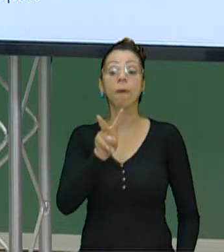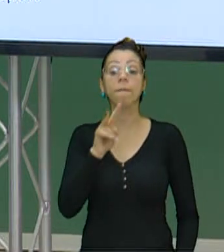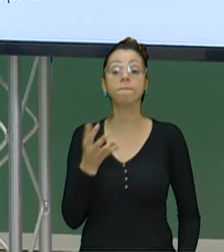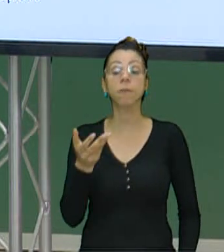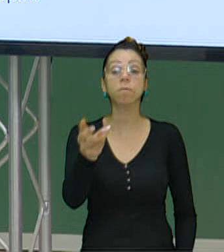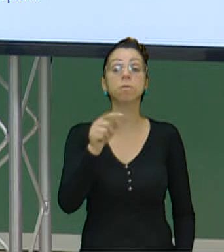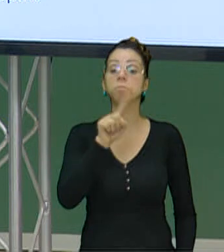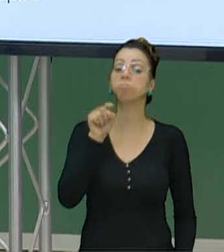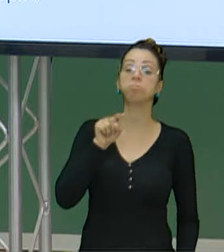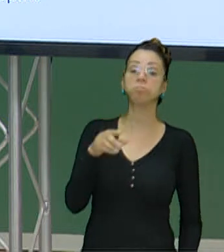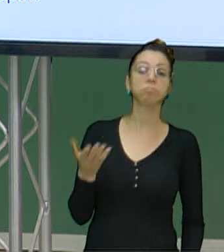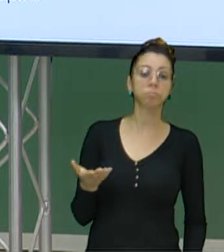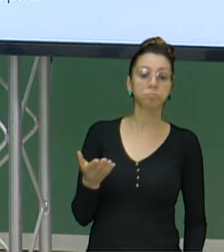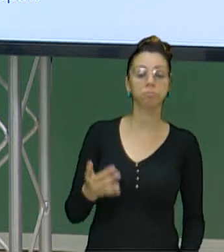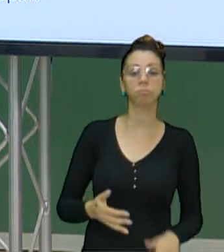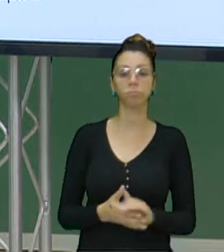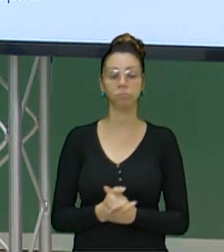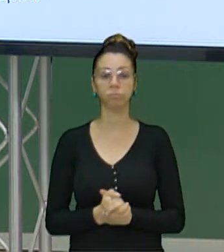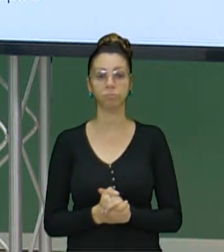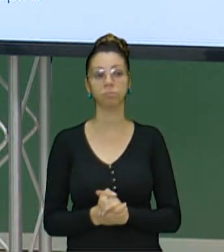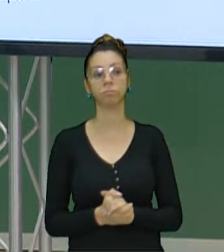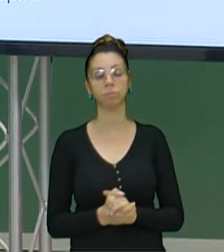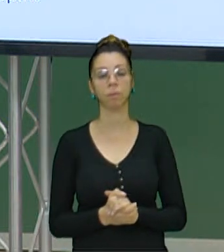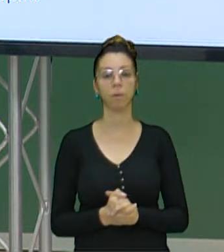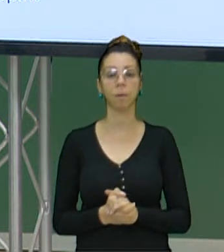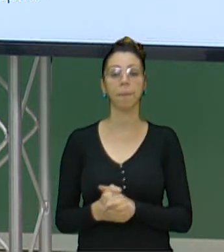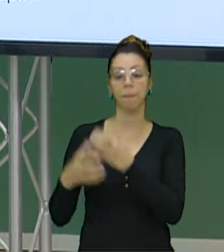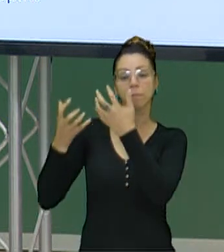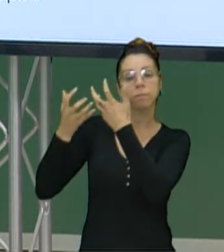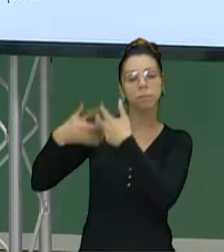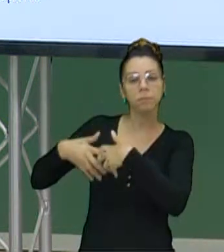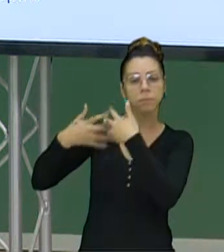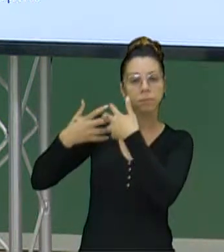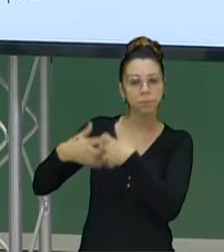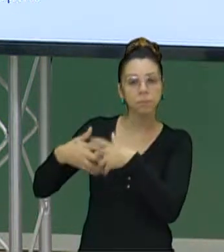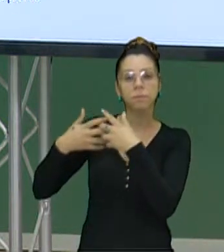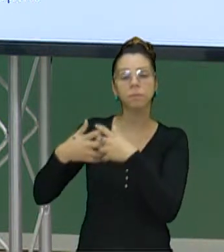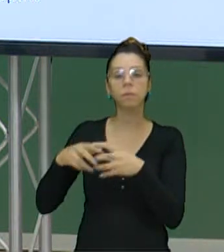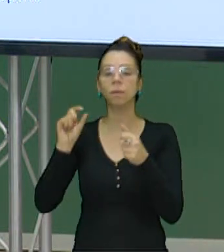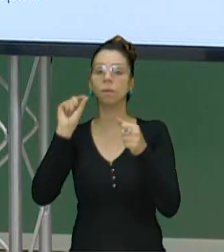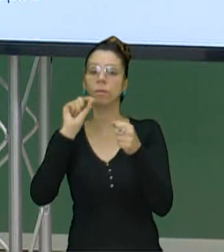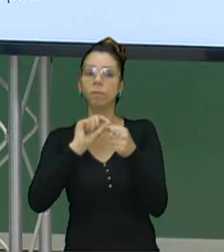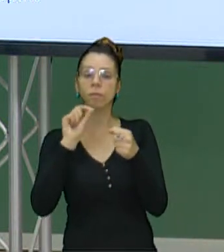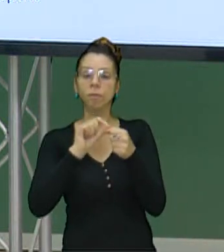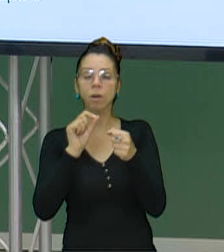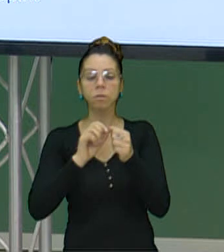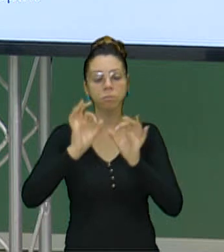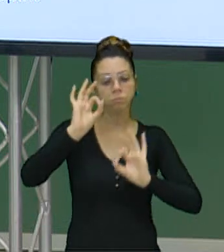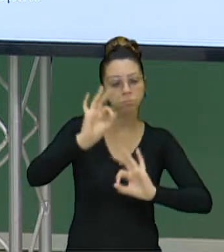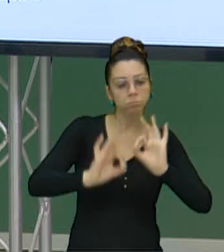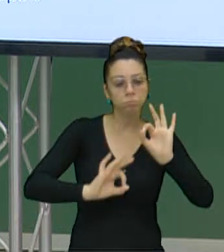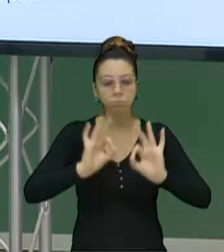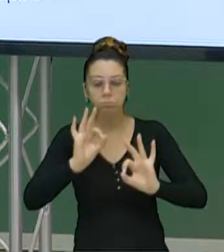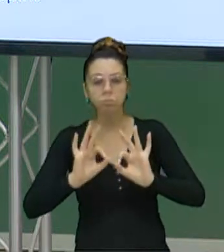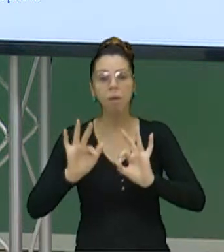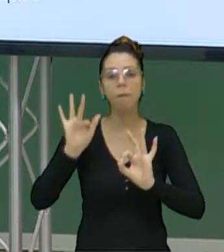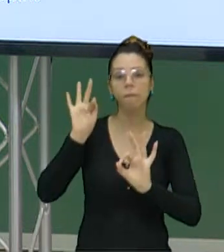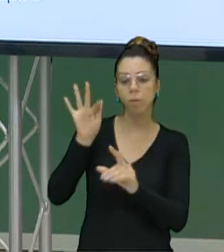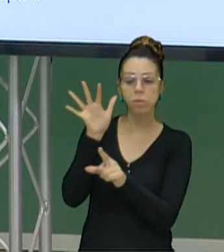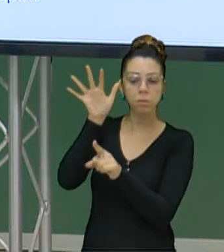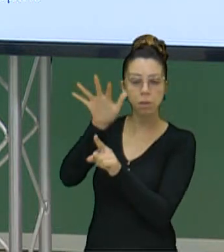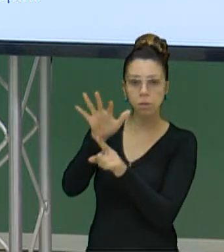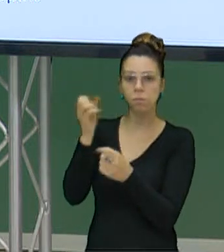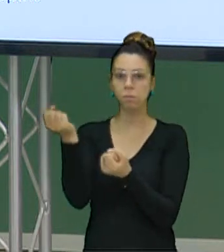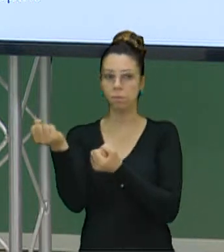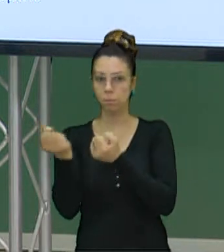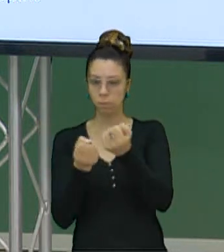velocidade, ok? Então pense nessa questão, façam lá o diagrama de força, quais são as forças que estão agindo no carro